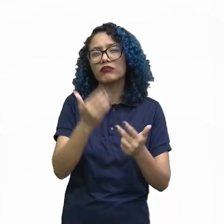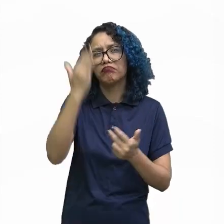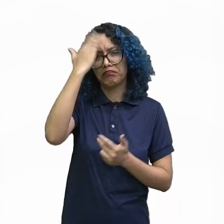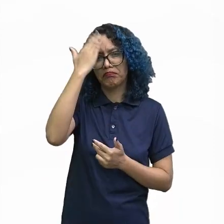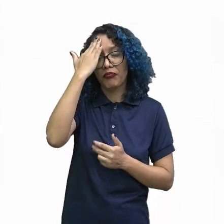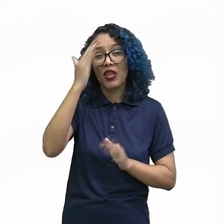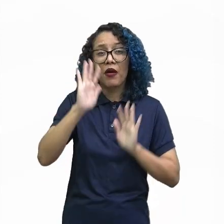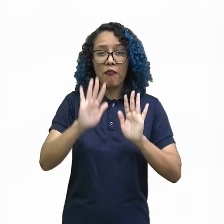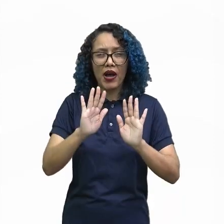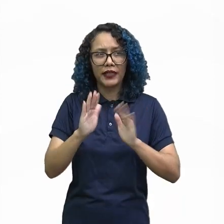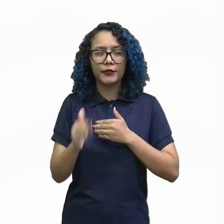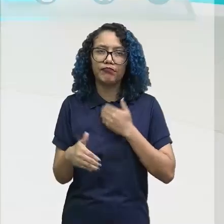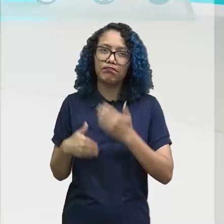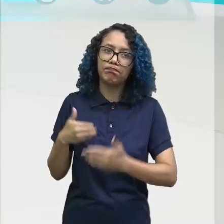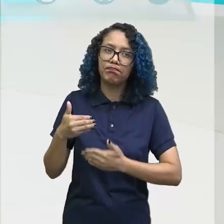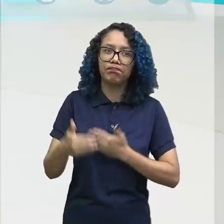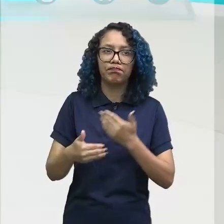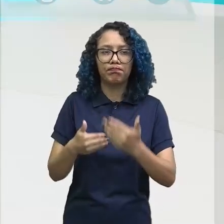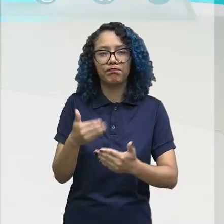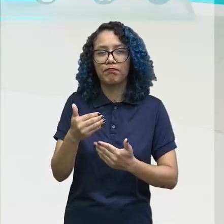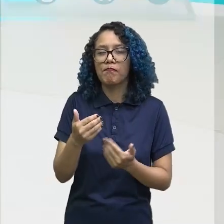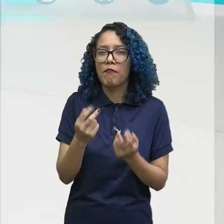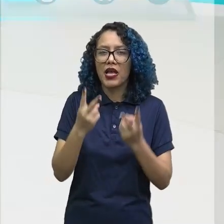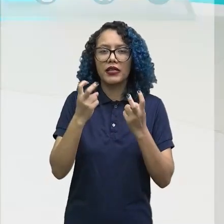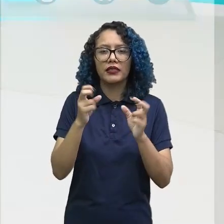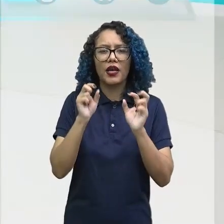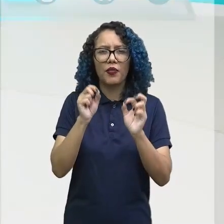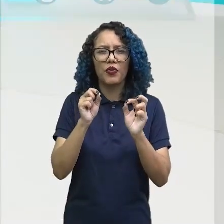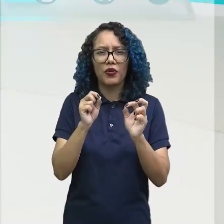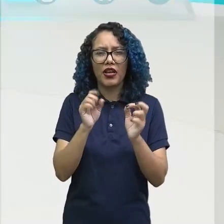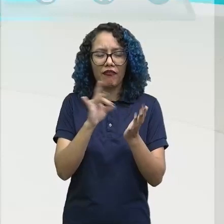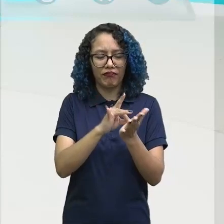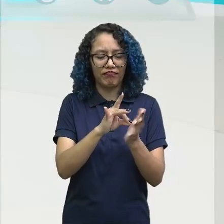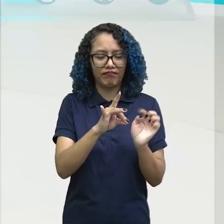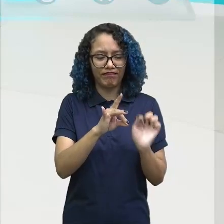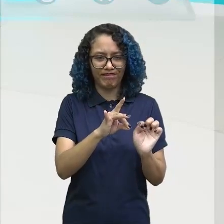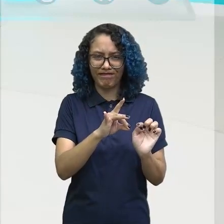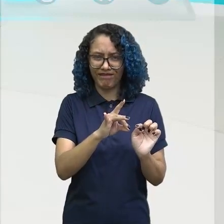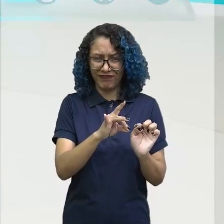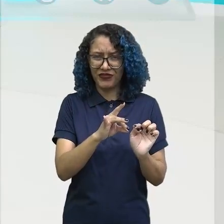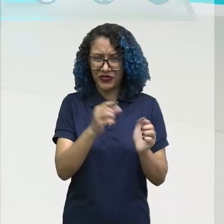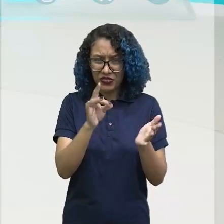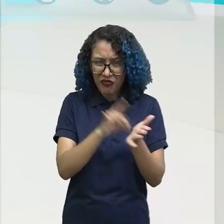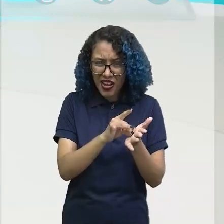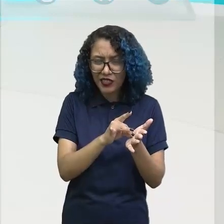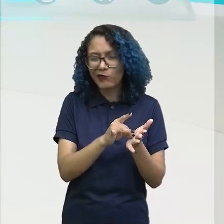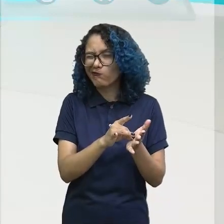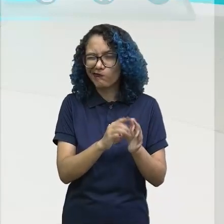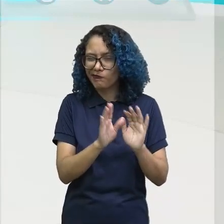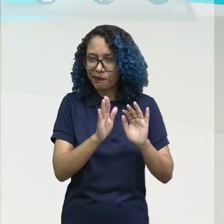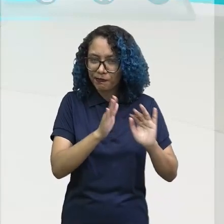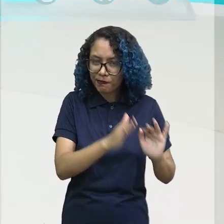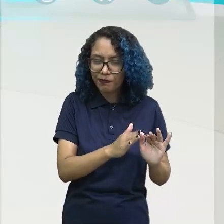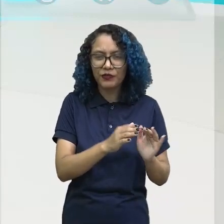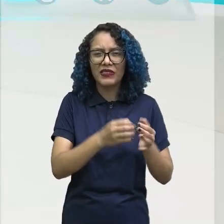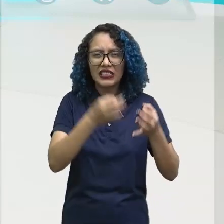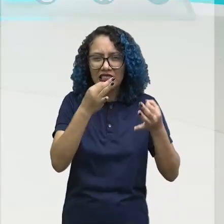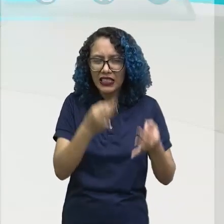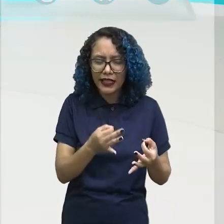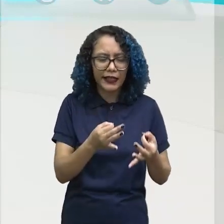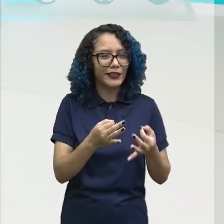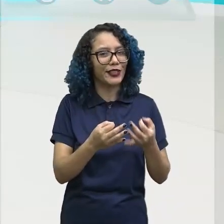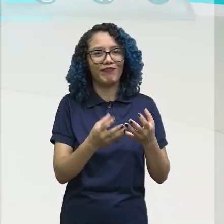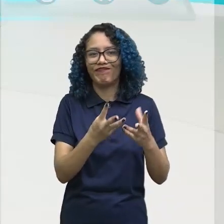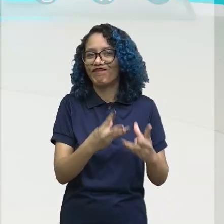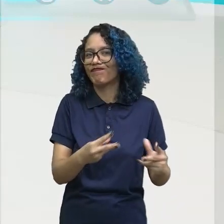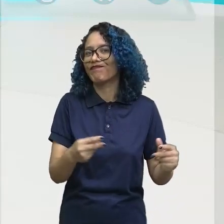o tempo você vai perceber que aquelas verdades, elas deixam de ser verdades, certezas absolutas, e